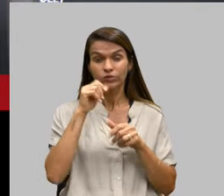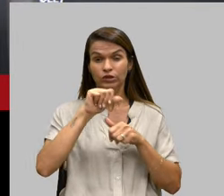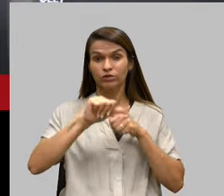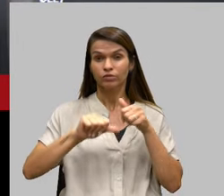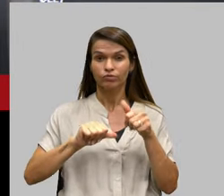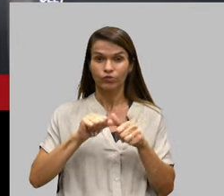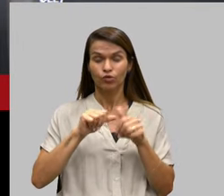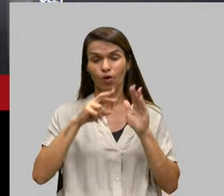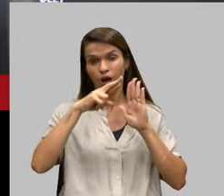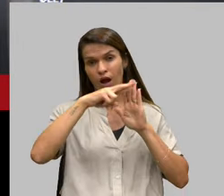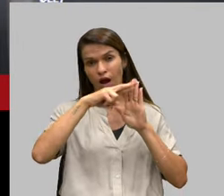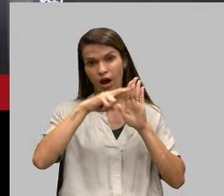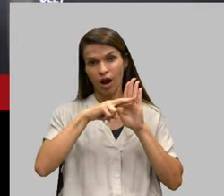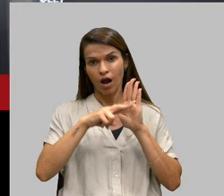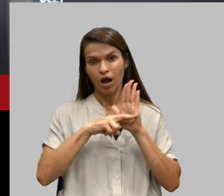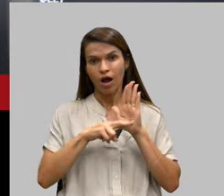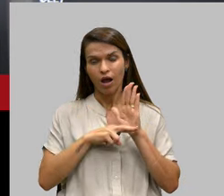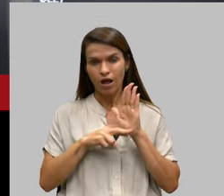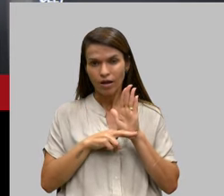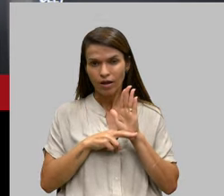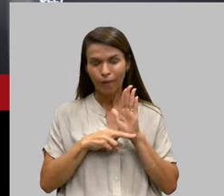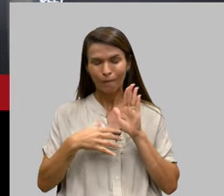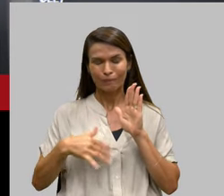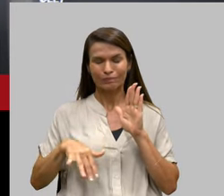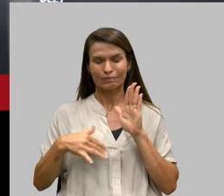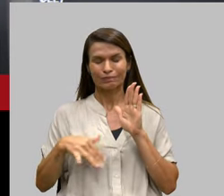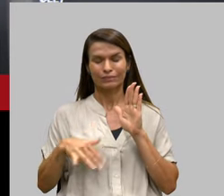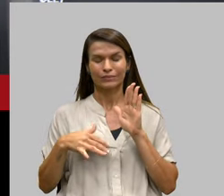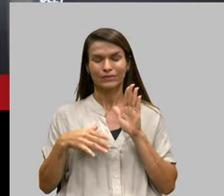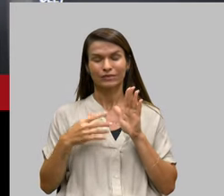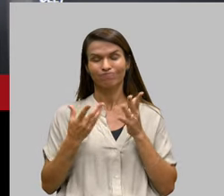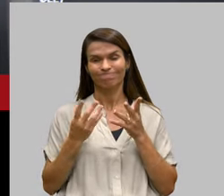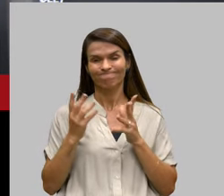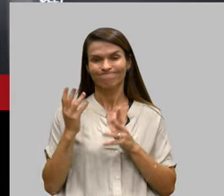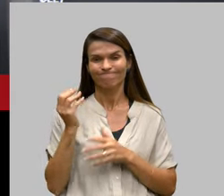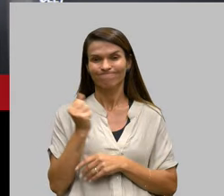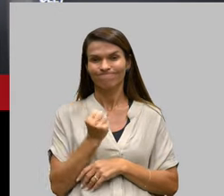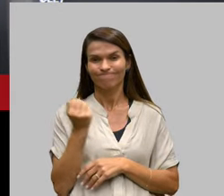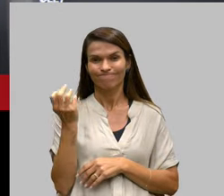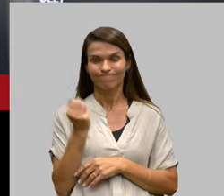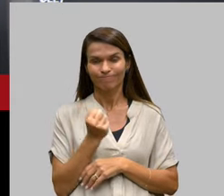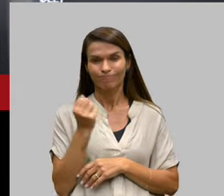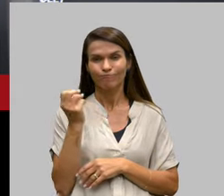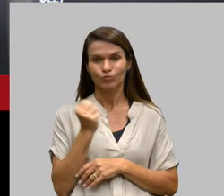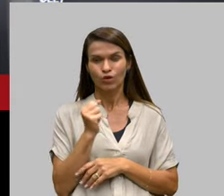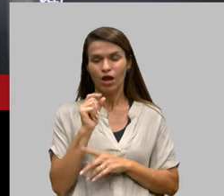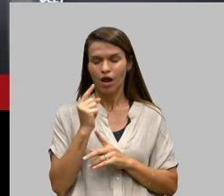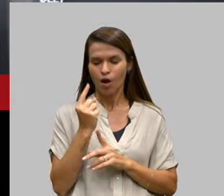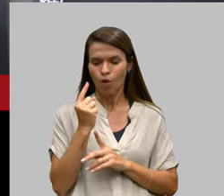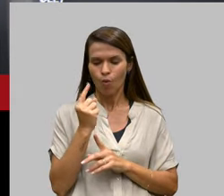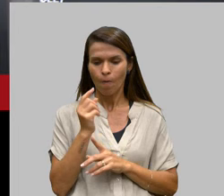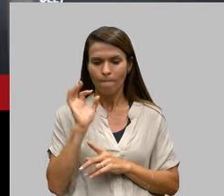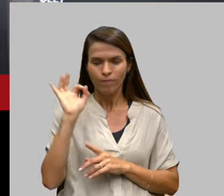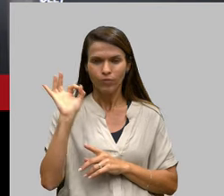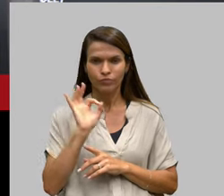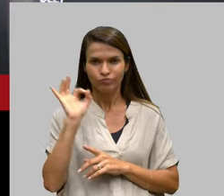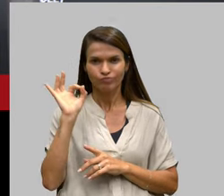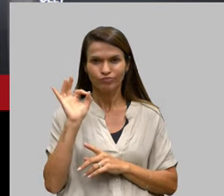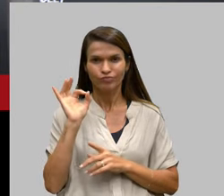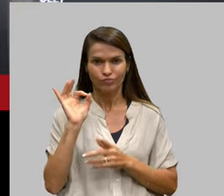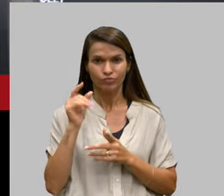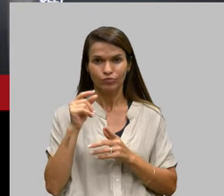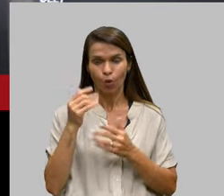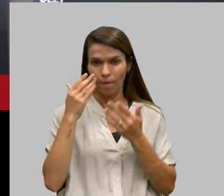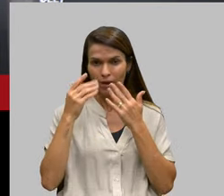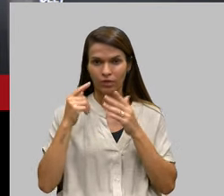a regra de maneira tamanha que os benefícios foram concedidos a 1/3 dos valores de proteção anterior